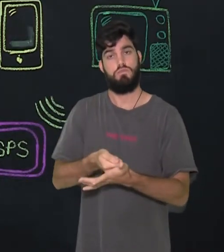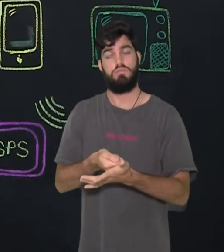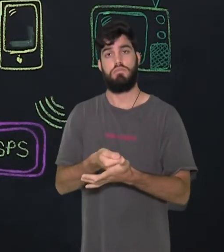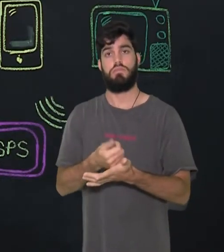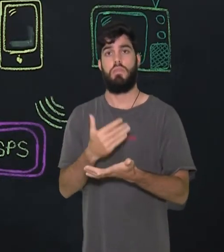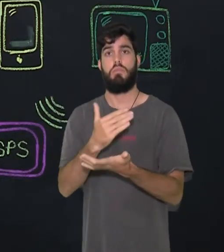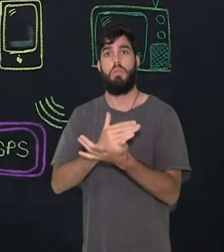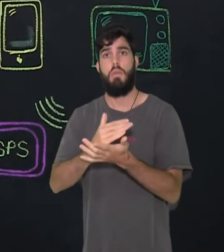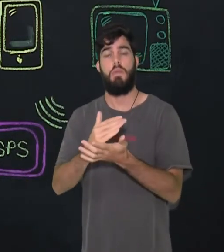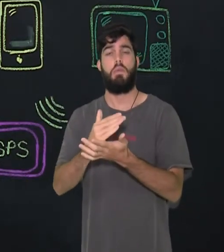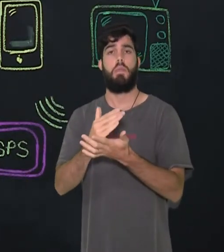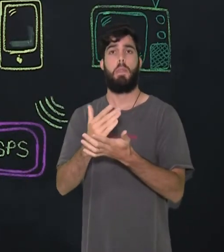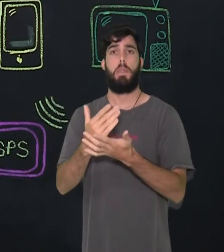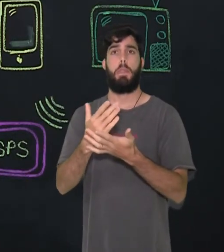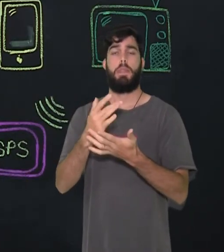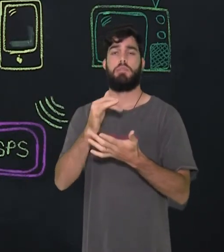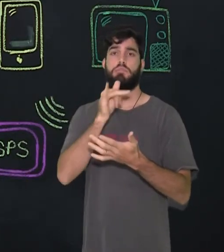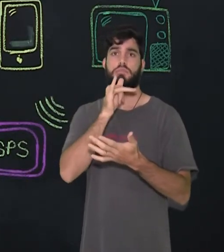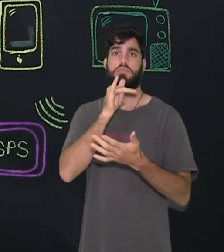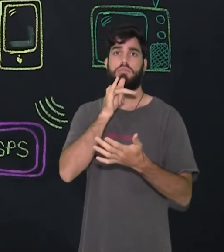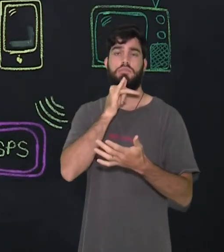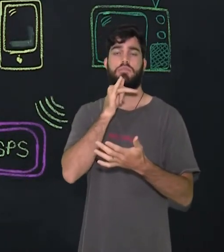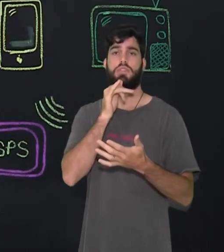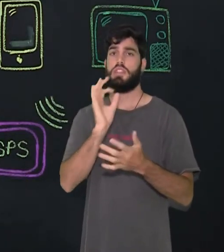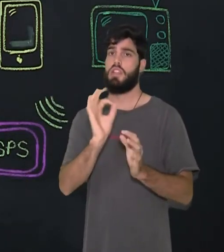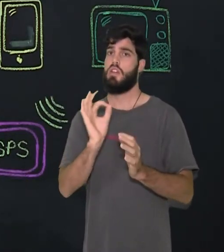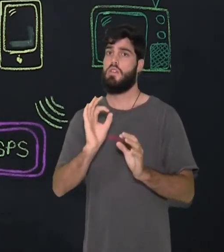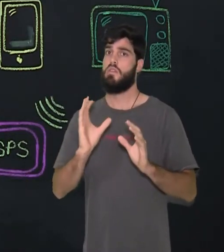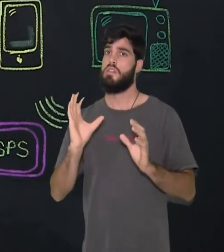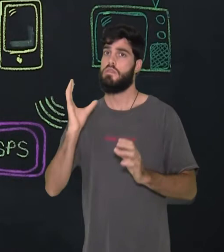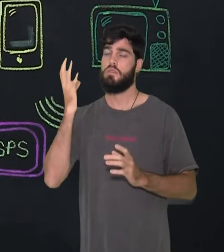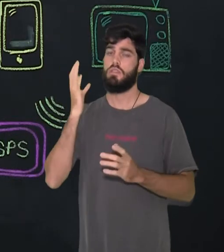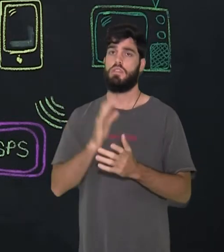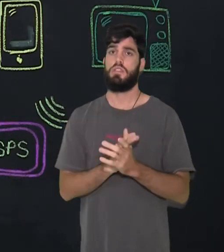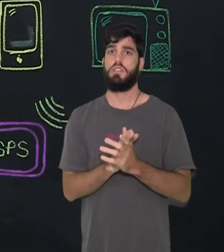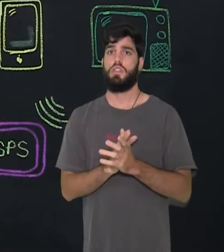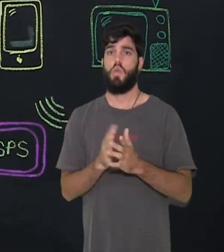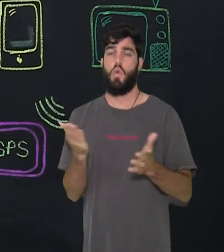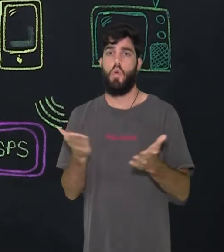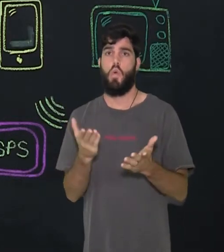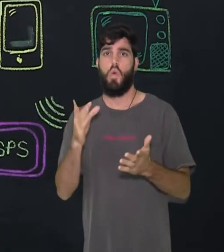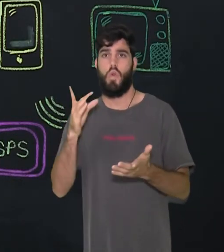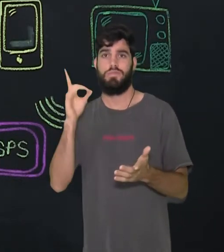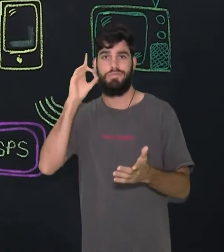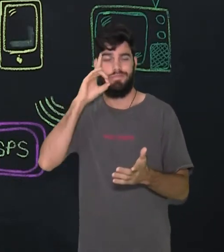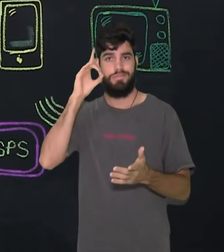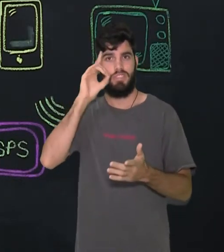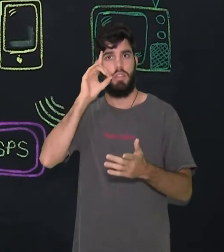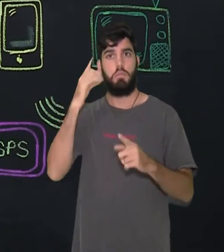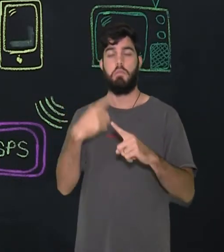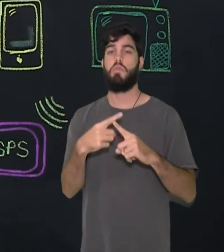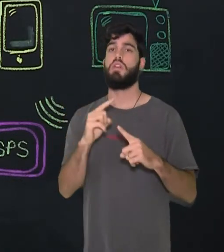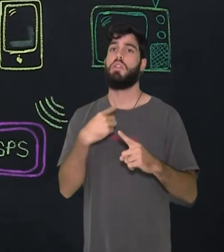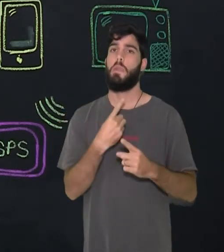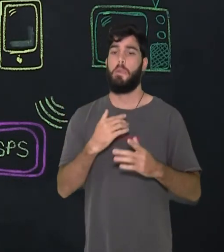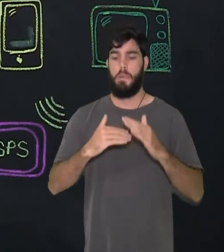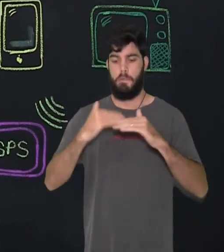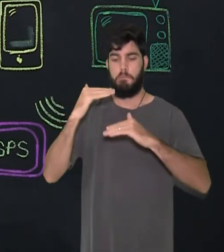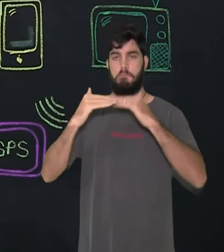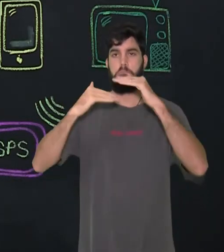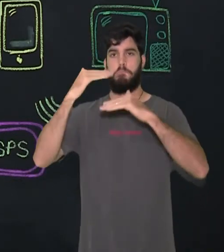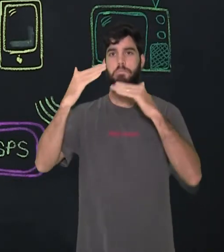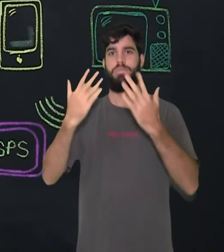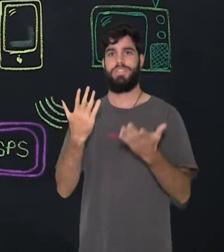vai começar a ficar a imagem pulando da televisão. Isso não acontece mais hoje em dia, porque também evoluímos, avançamos com a nossa